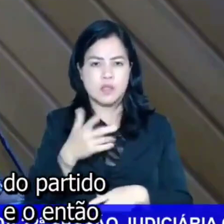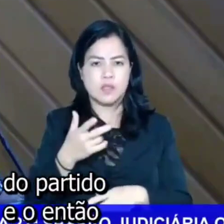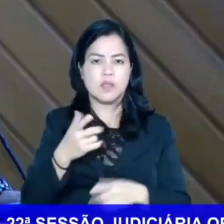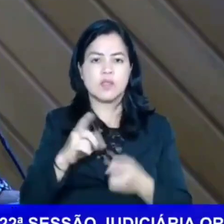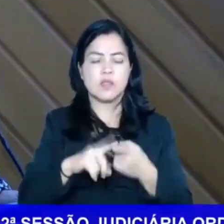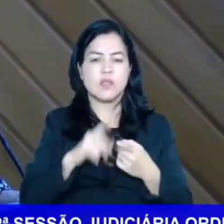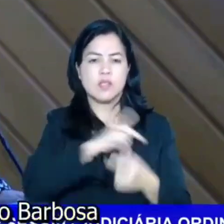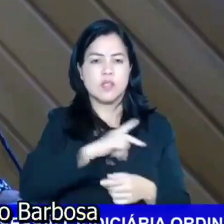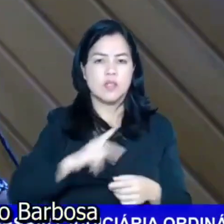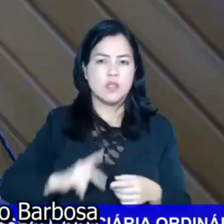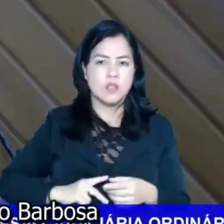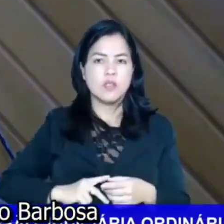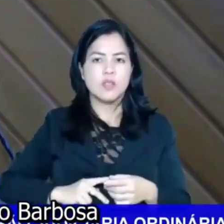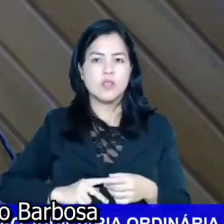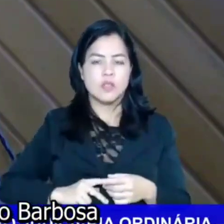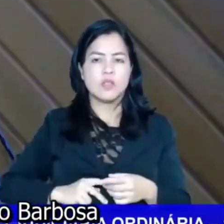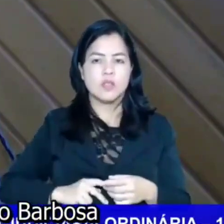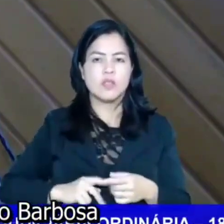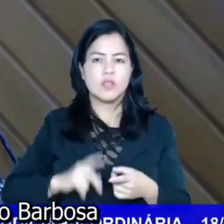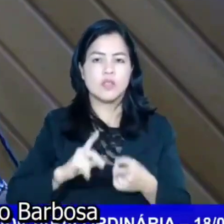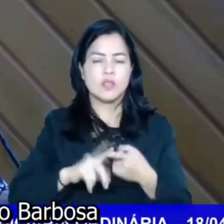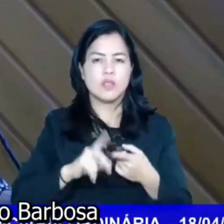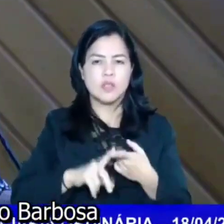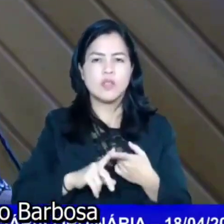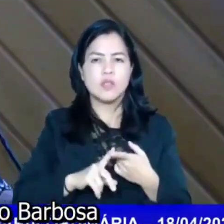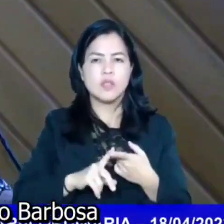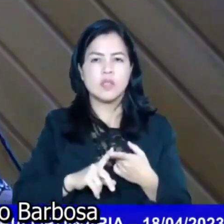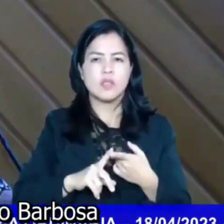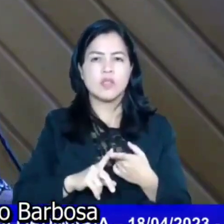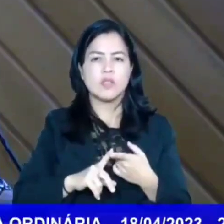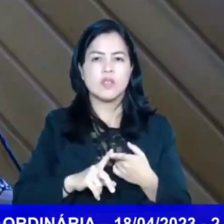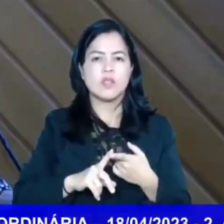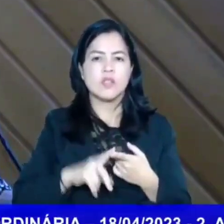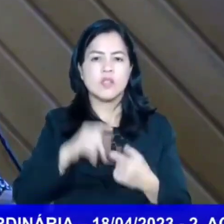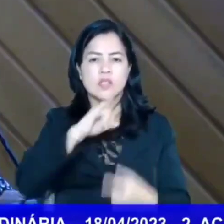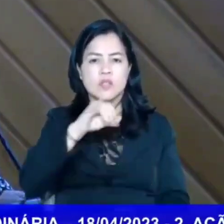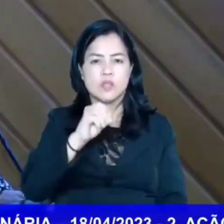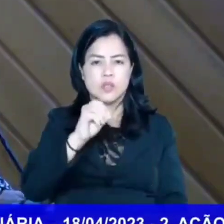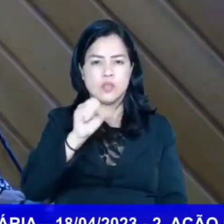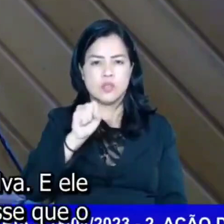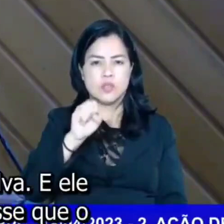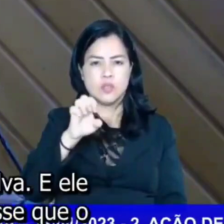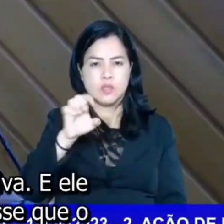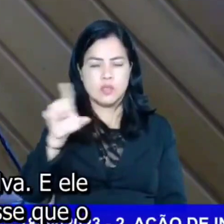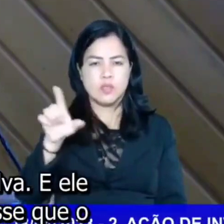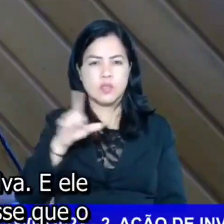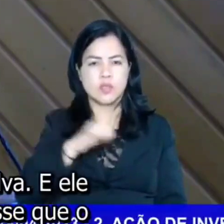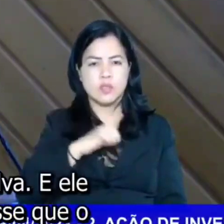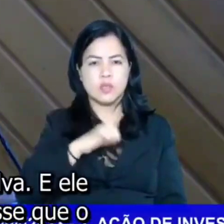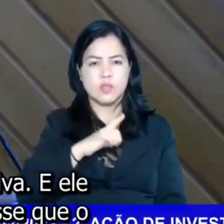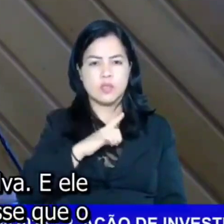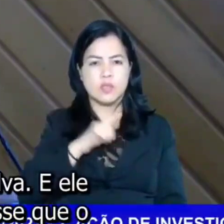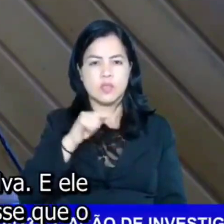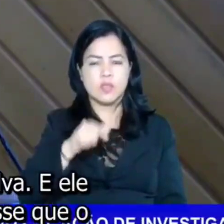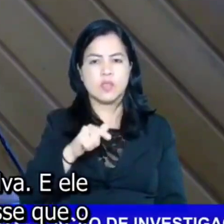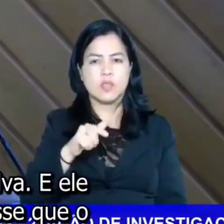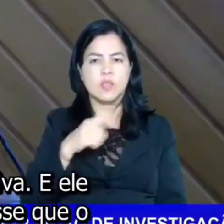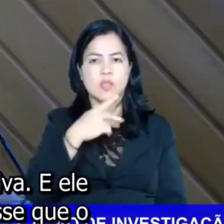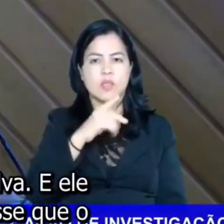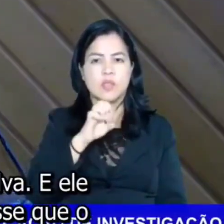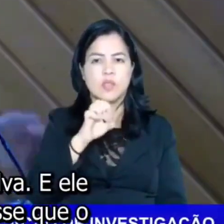Partido Liberal e o então candidato à época, José Carlos Carvalho Barbosa. O impetrante, excelências, é